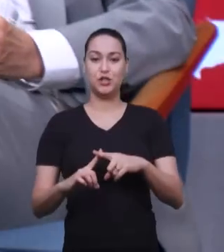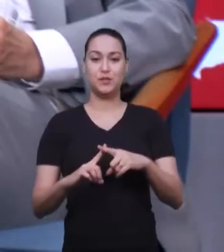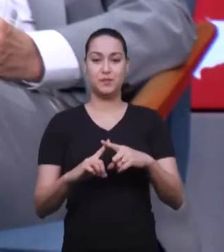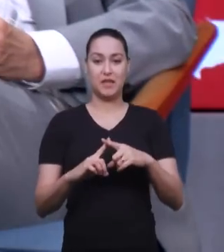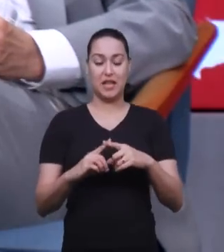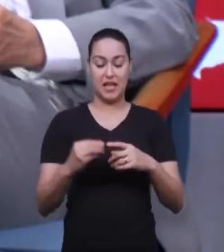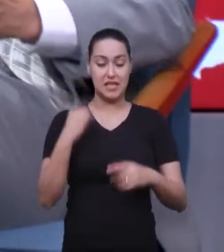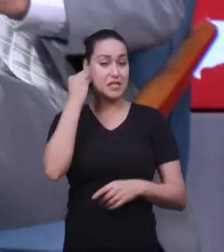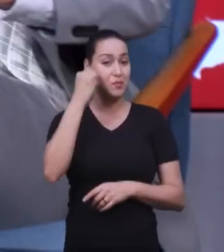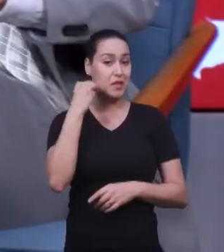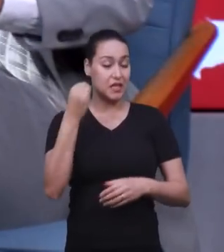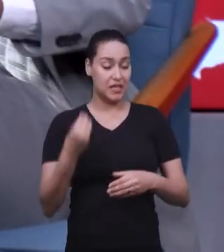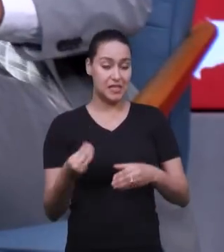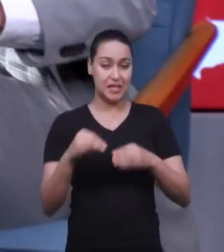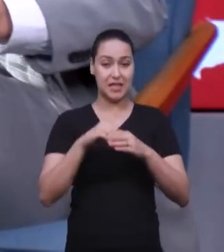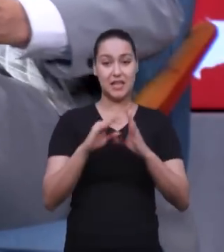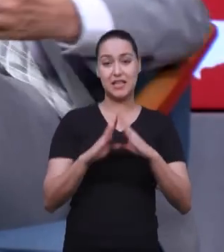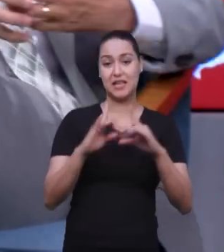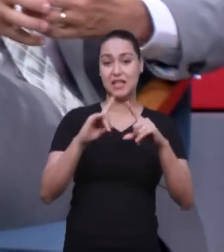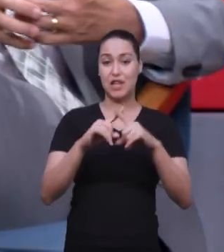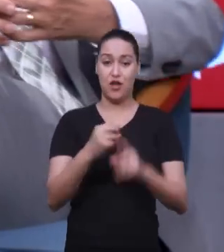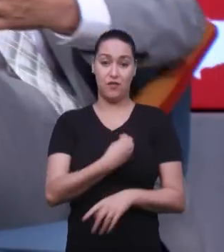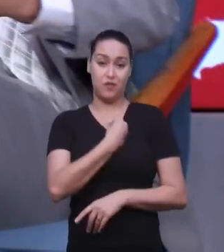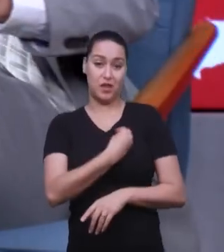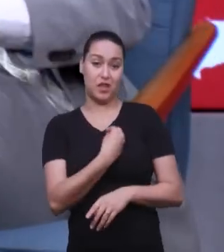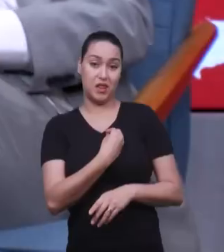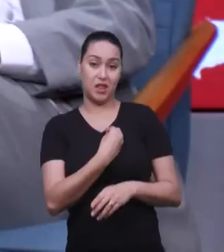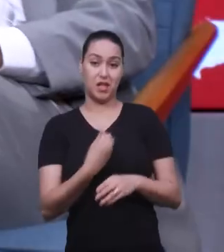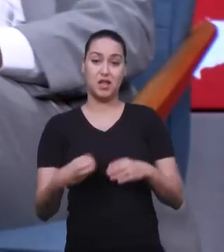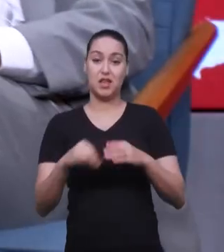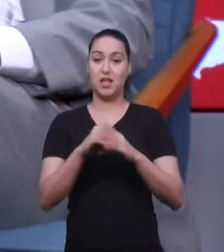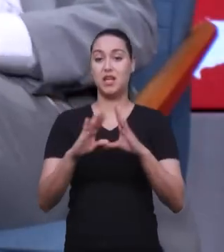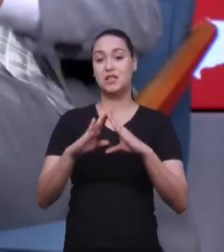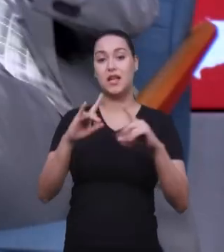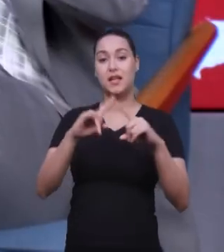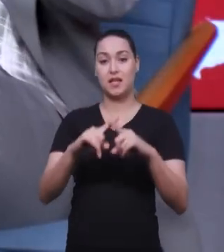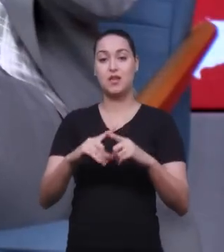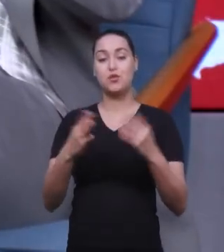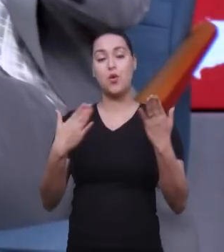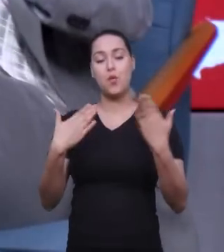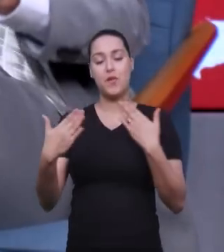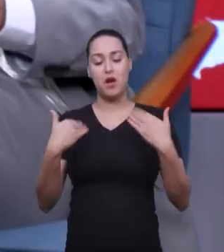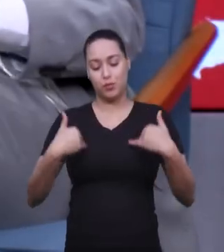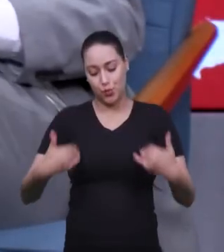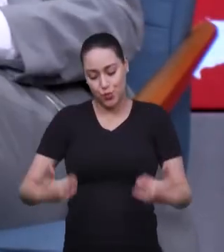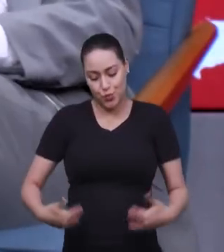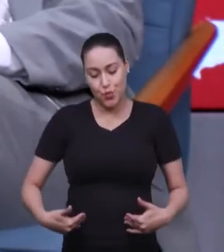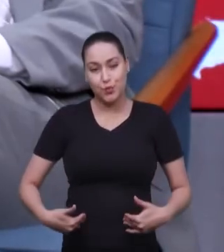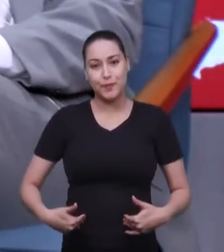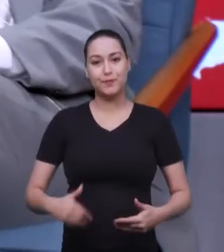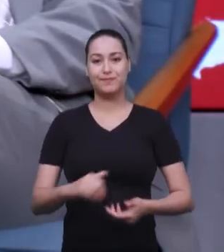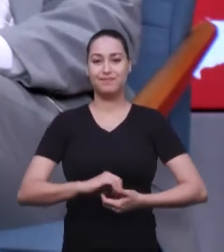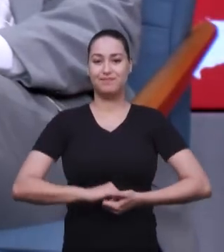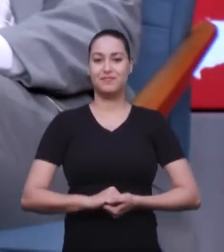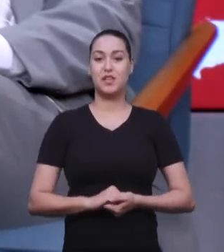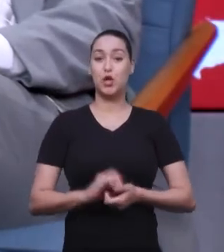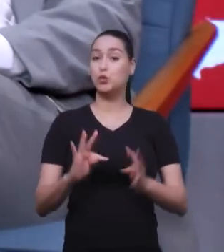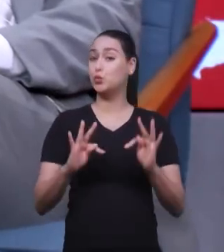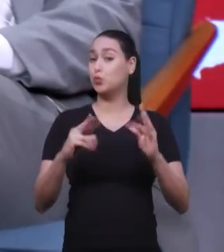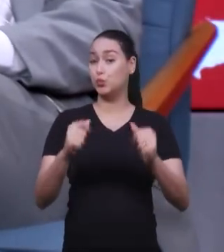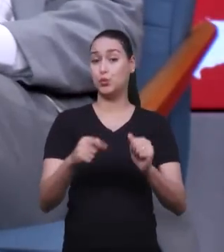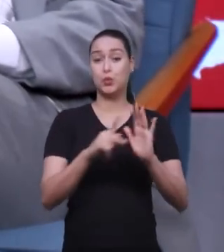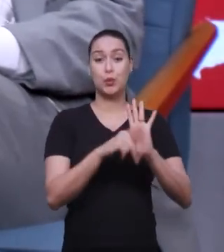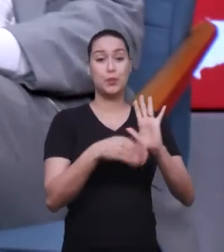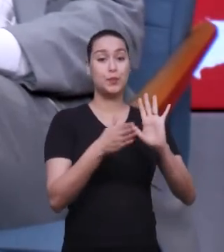corpo, a experiência dele é no corpo, a vida é no corpo. Então, tudo isso acontece